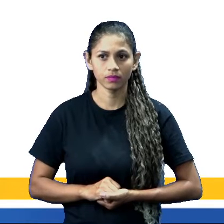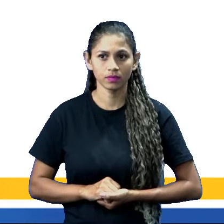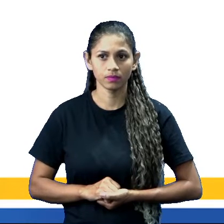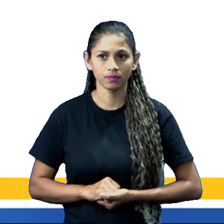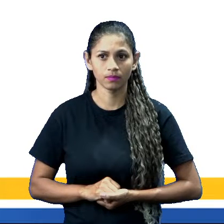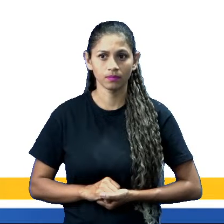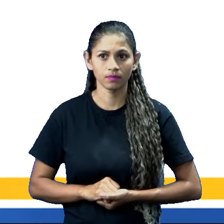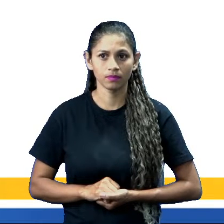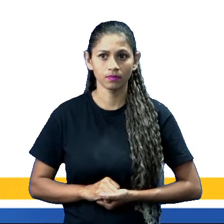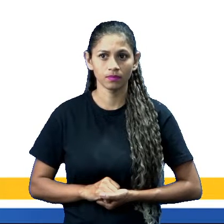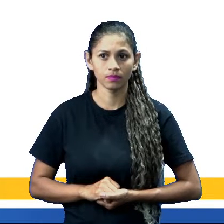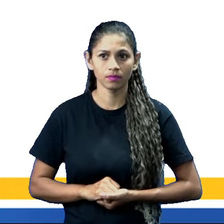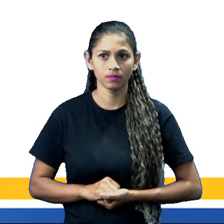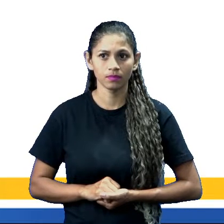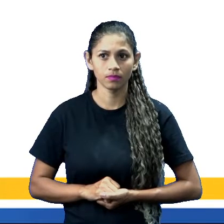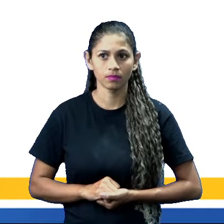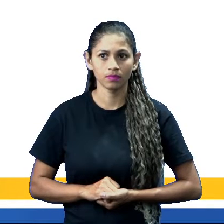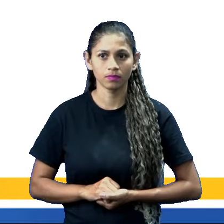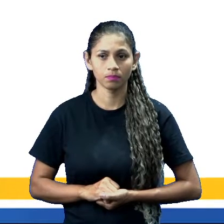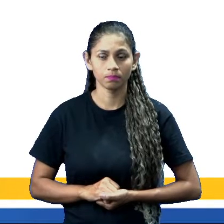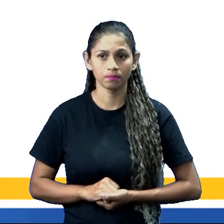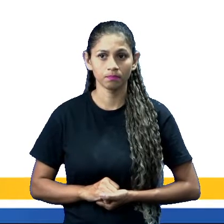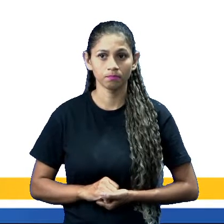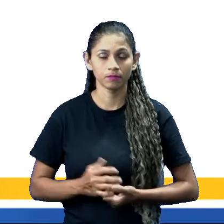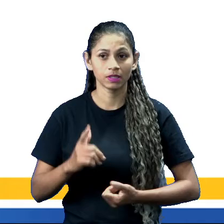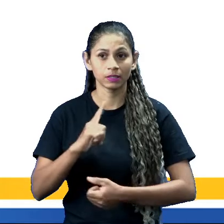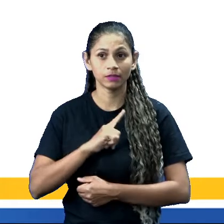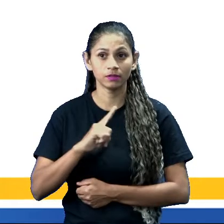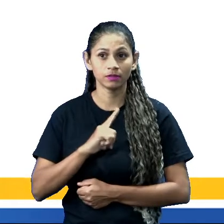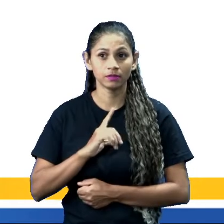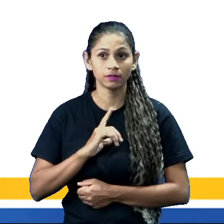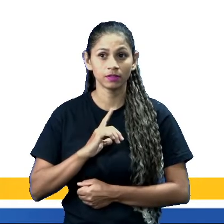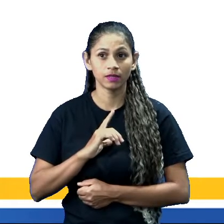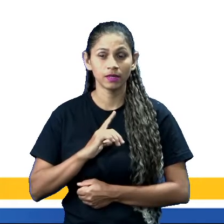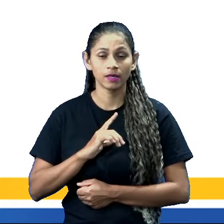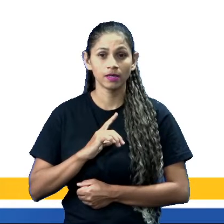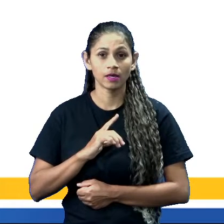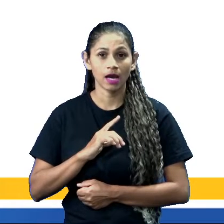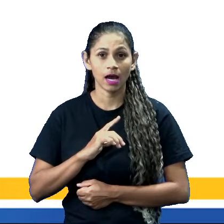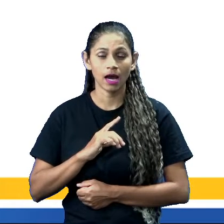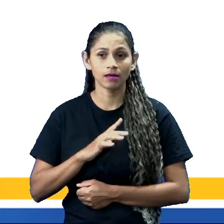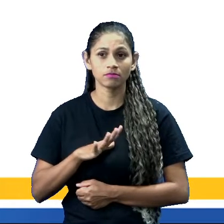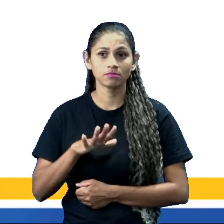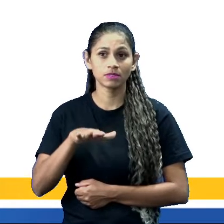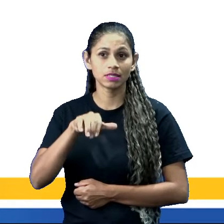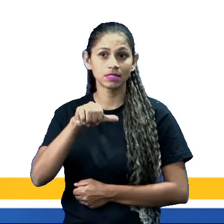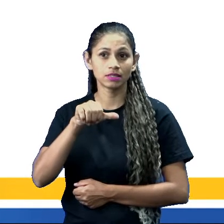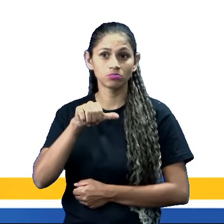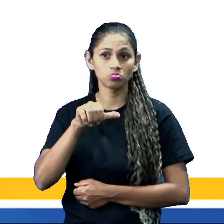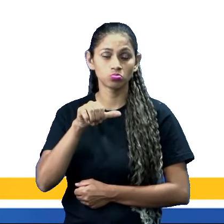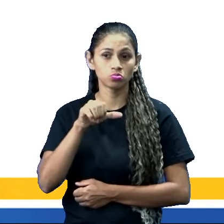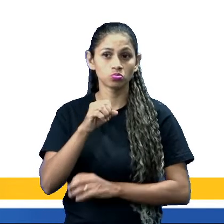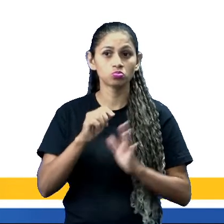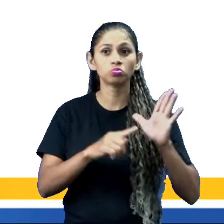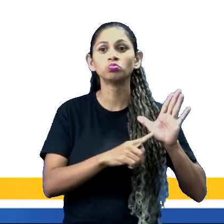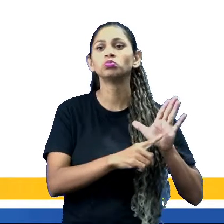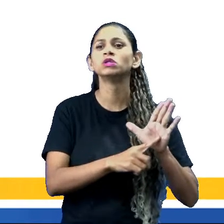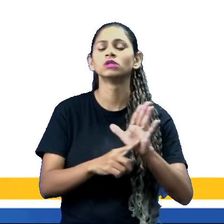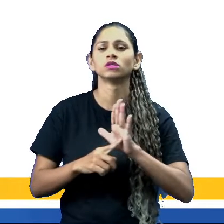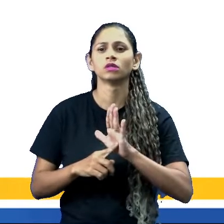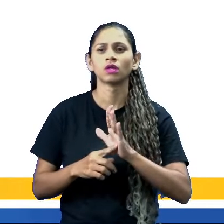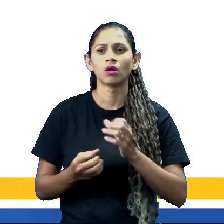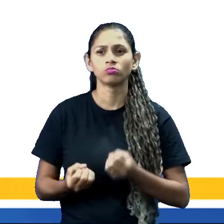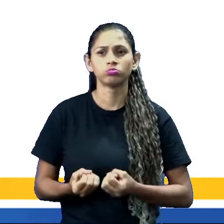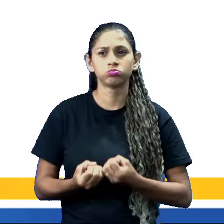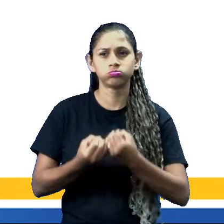faz o descarte. Aí, gente, a gente tem a sinalização que a gente utiliza ali nos laboratórios. Então a gente tem ali, ó,